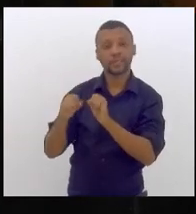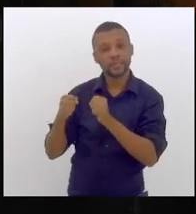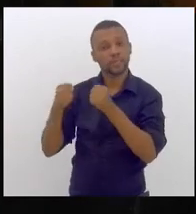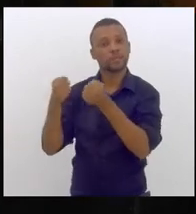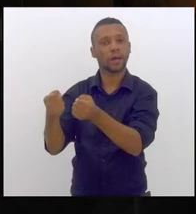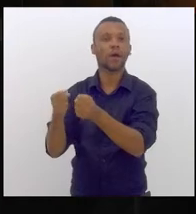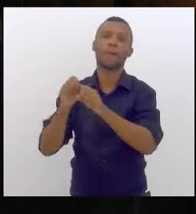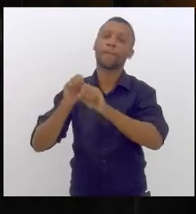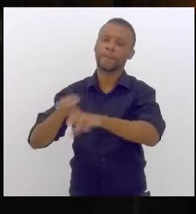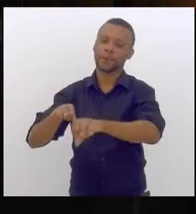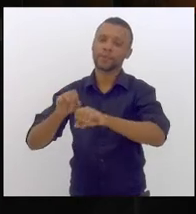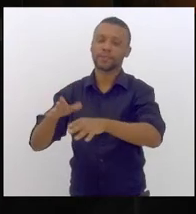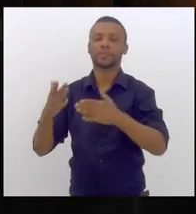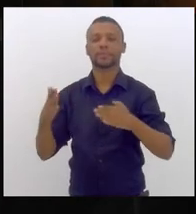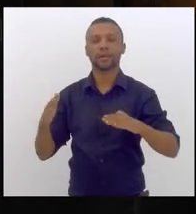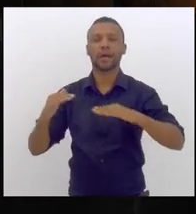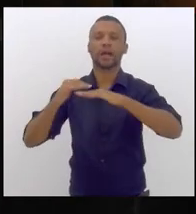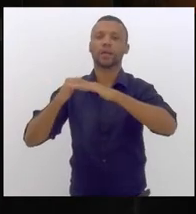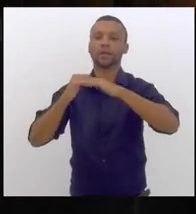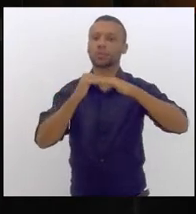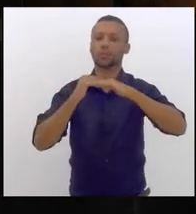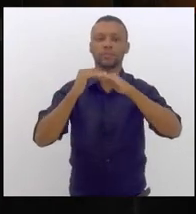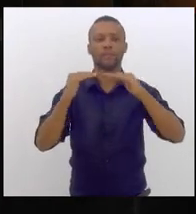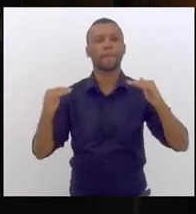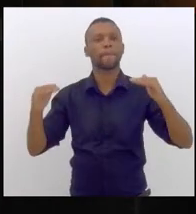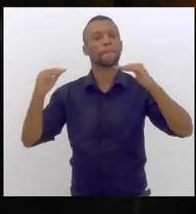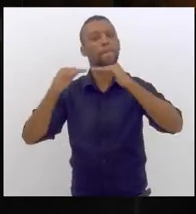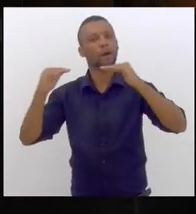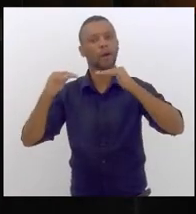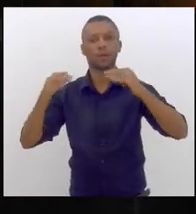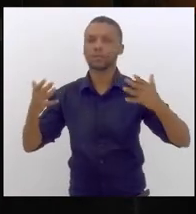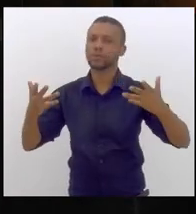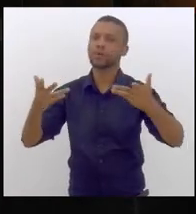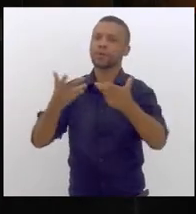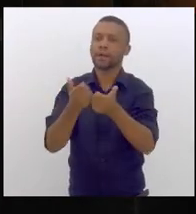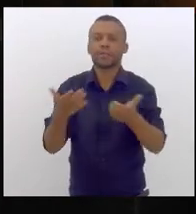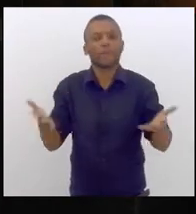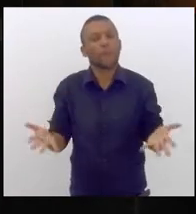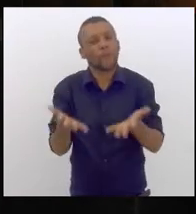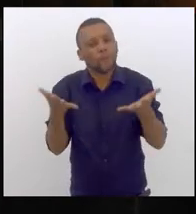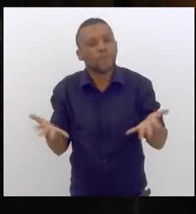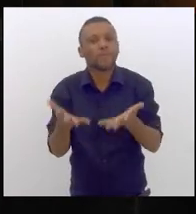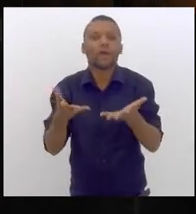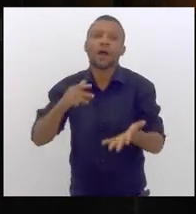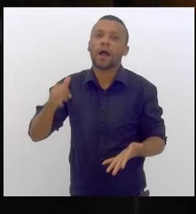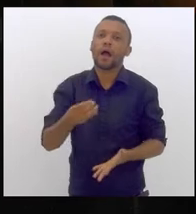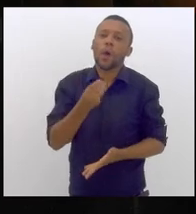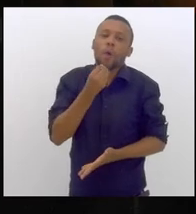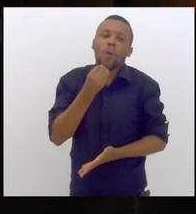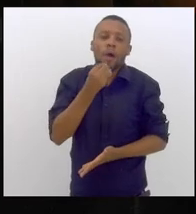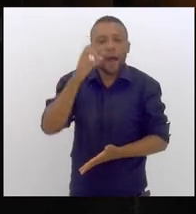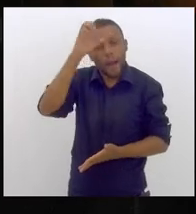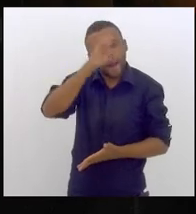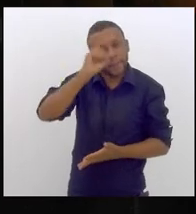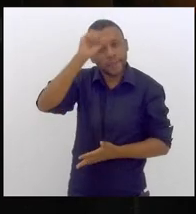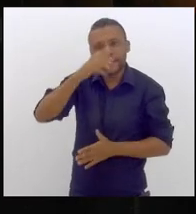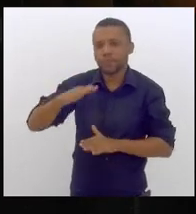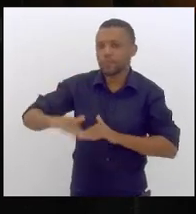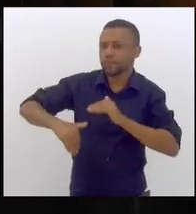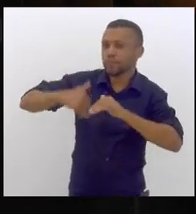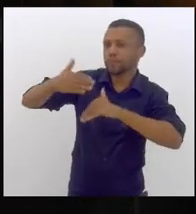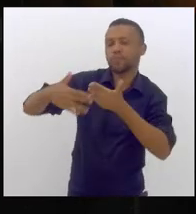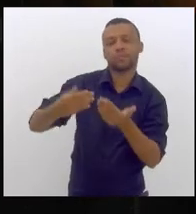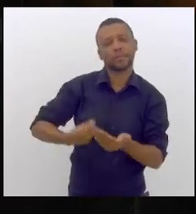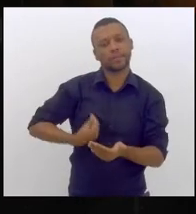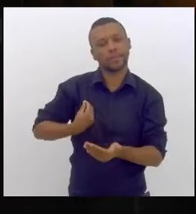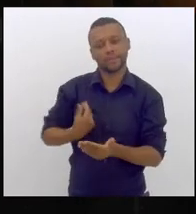seja inclusiva e equitativa e de qualidade, além de promover a oportunidade de aprendizado ao longo da